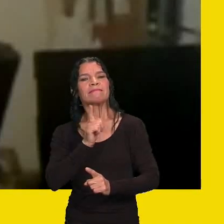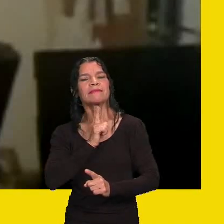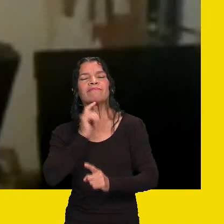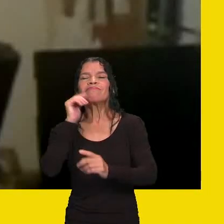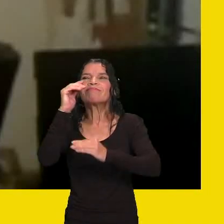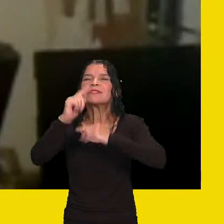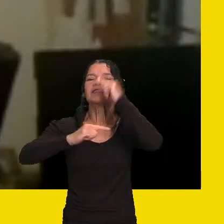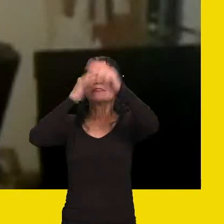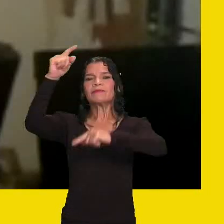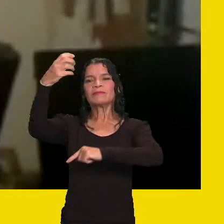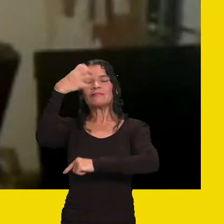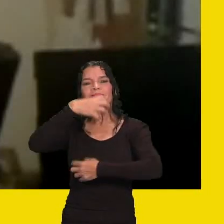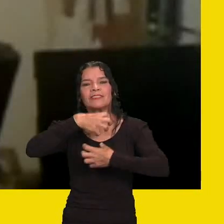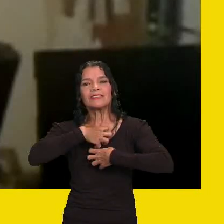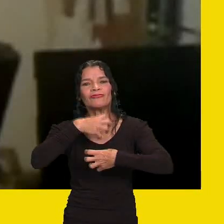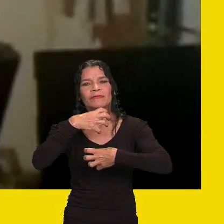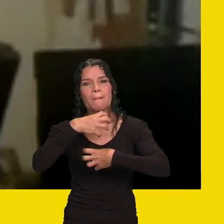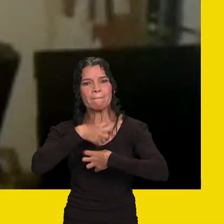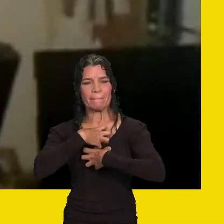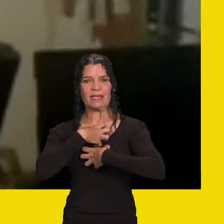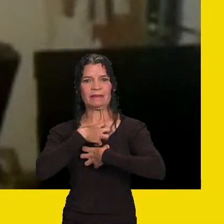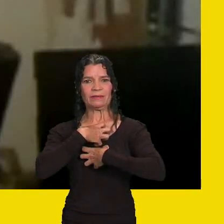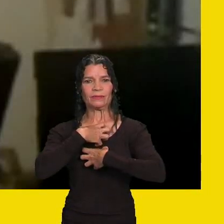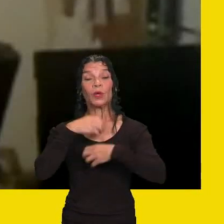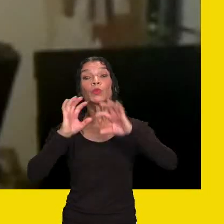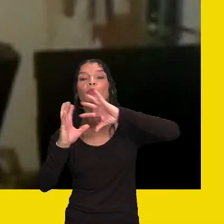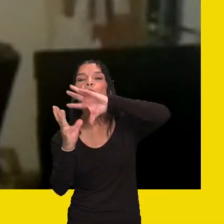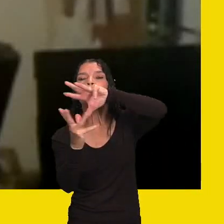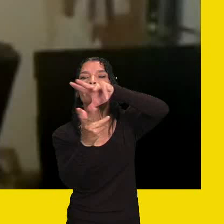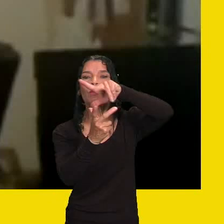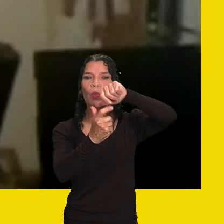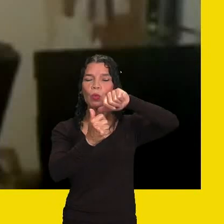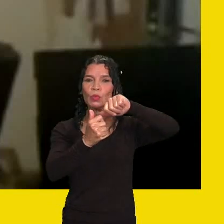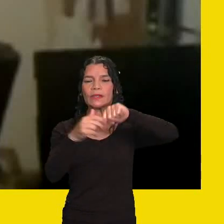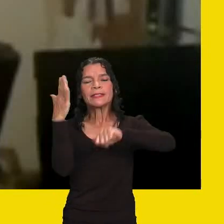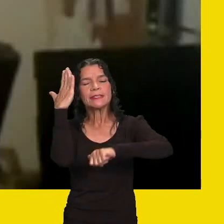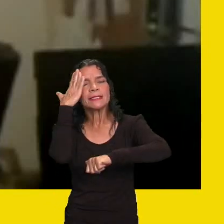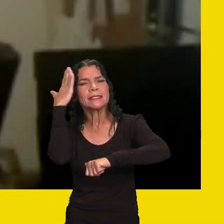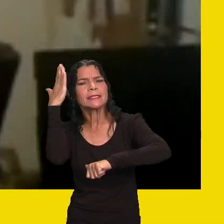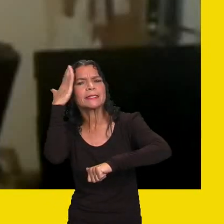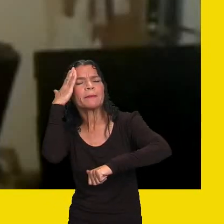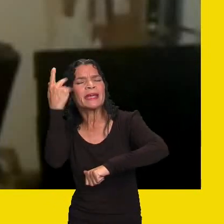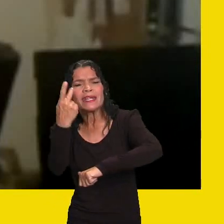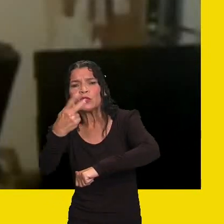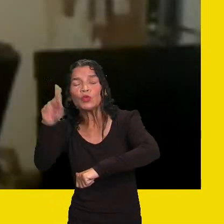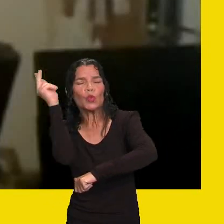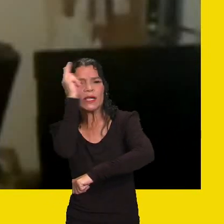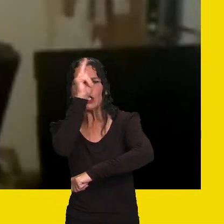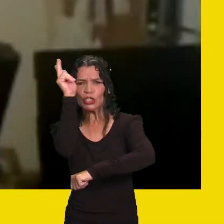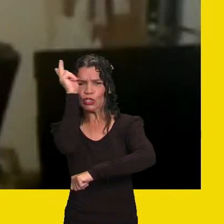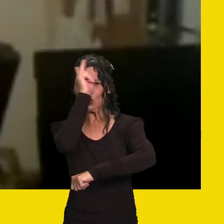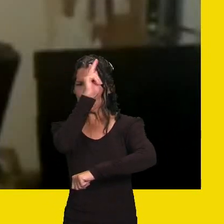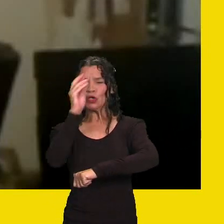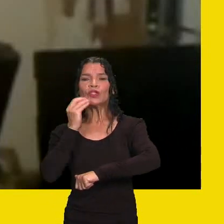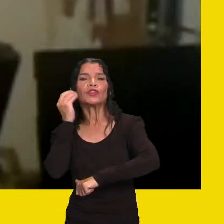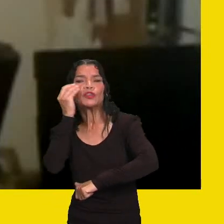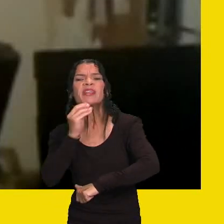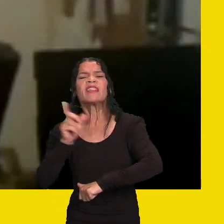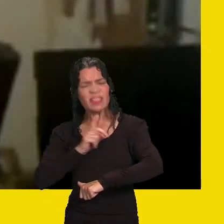desenvolver um sentimento de pertencimento ao mundo, é saber que a sua história tem